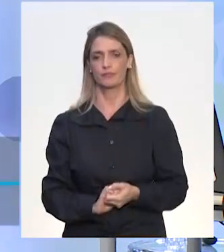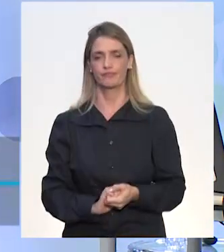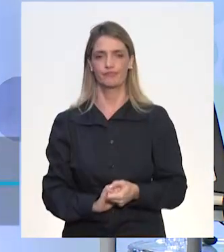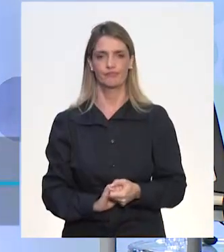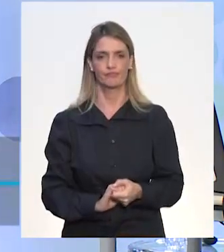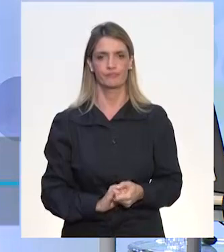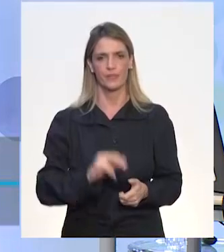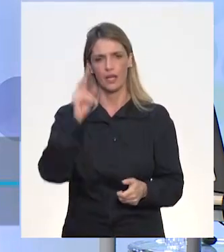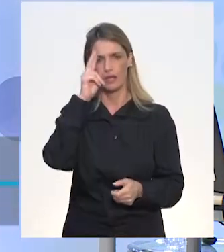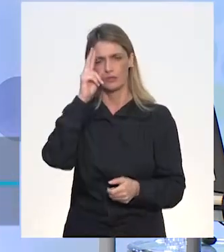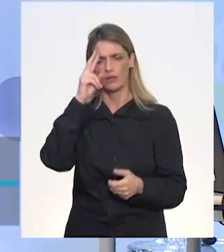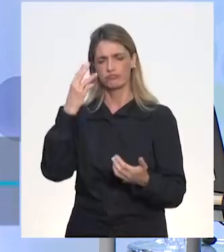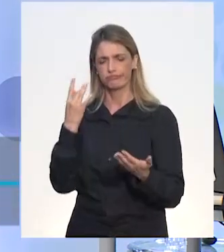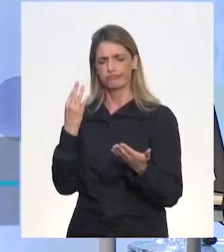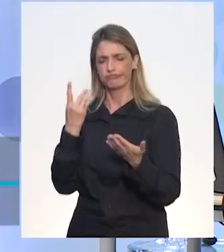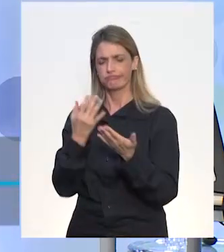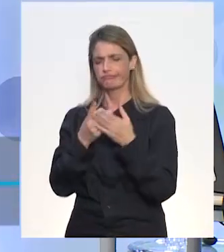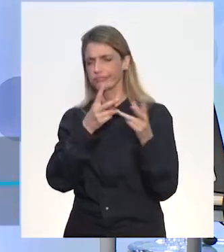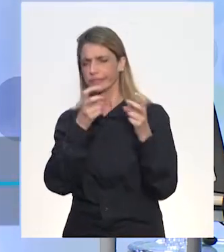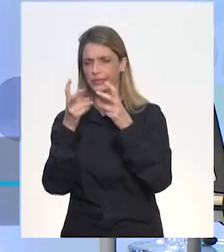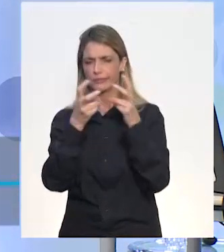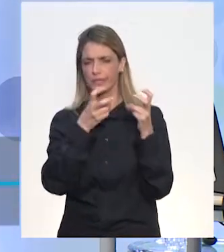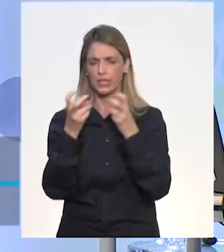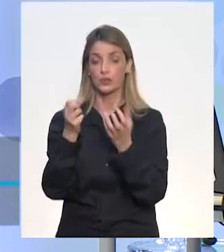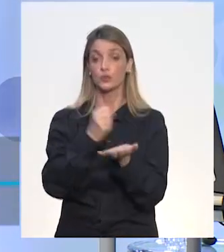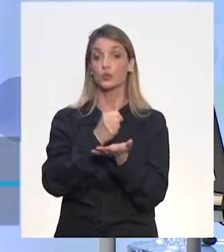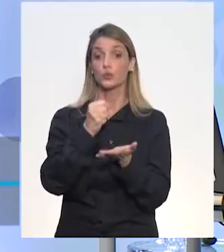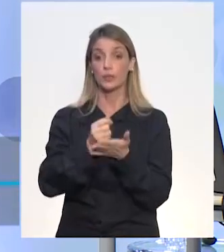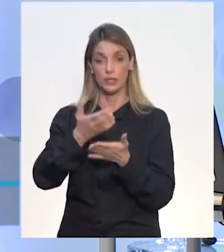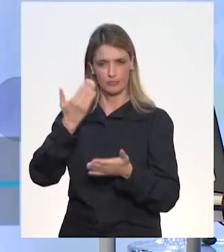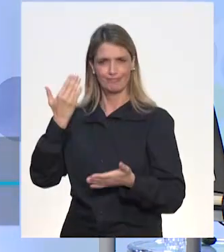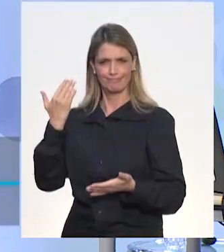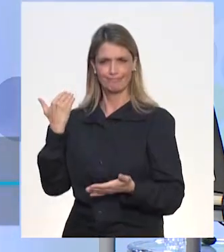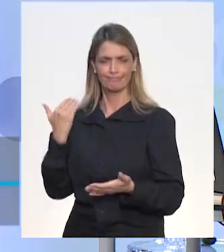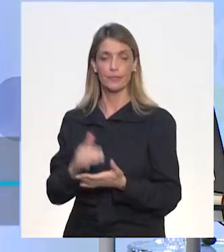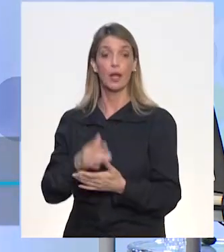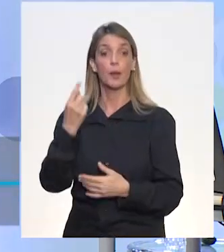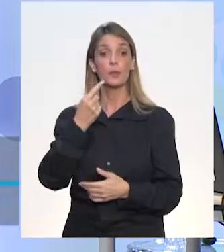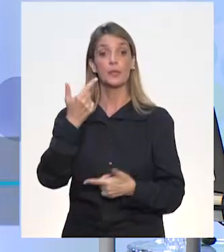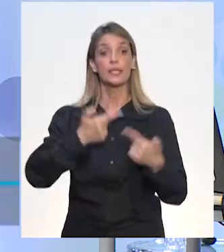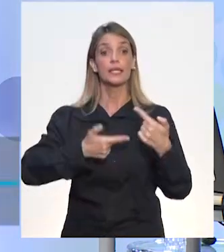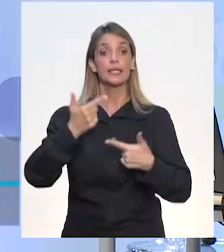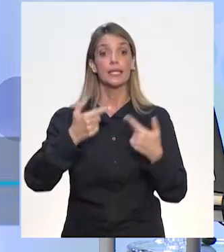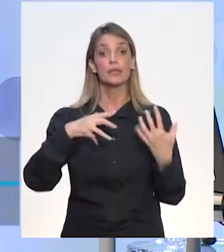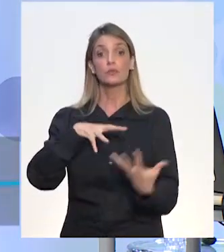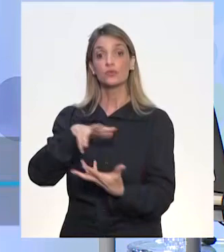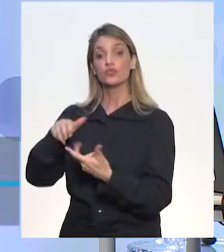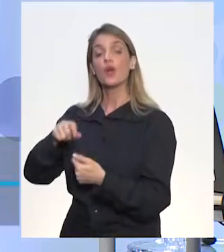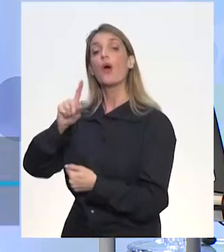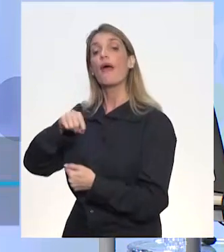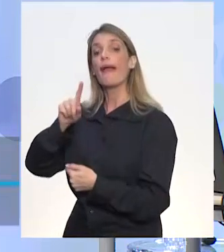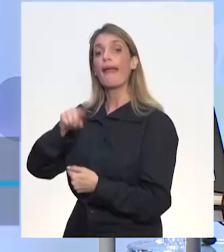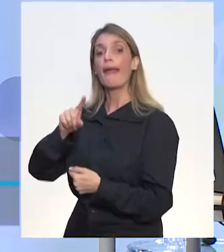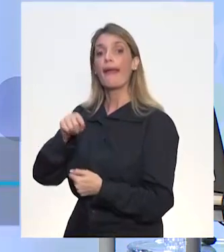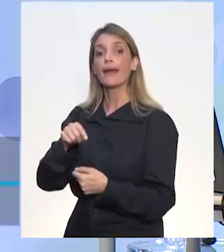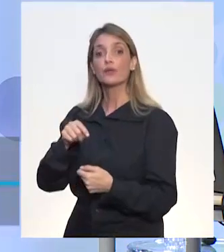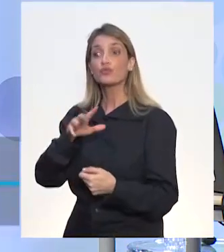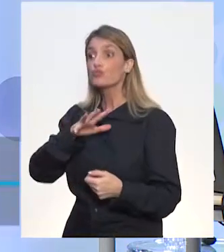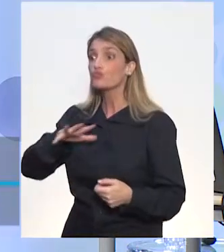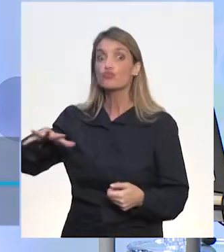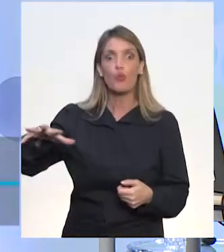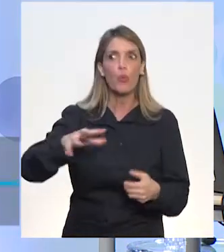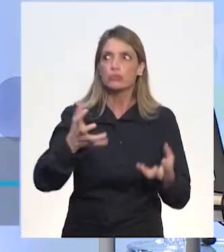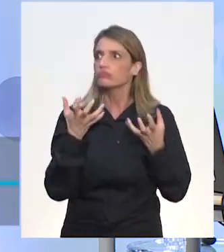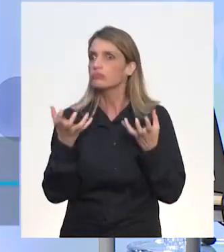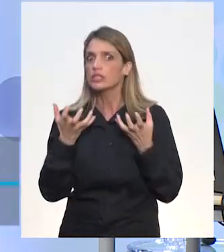referência a historiografia e principalmente os documentos da época, que a Primeira Guerra Mundial foi uma guerra desejada por